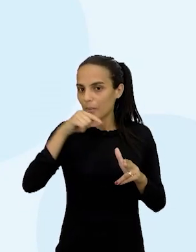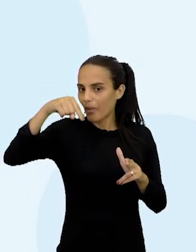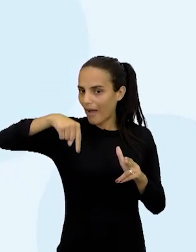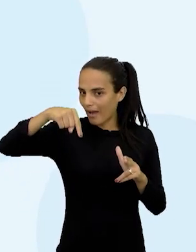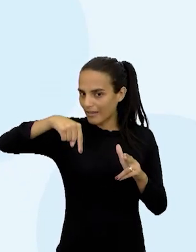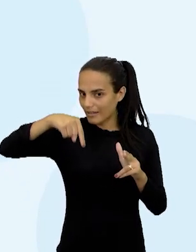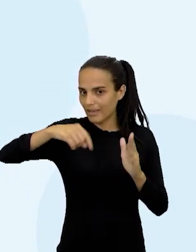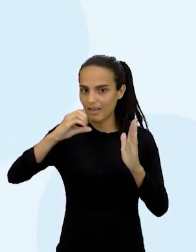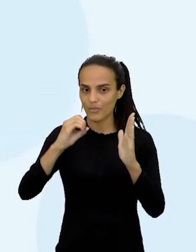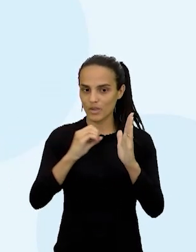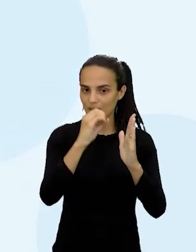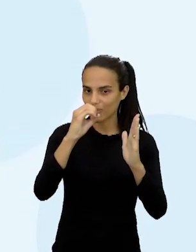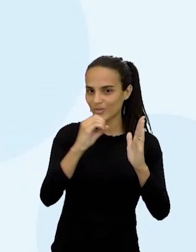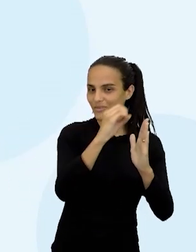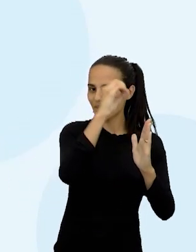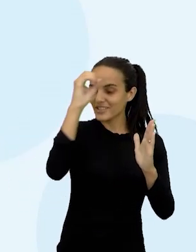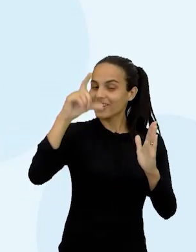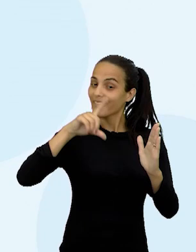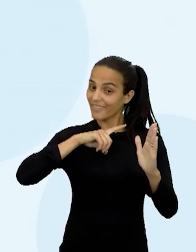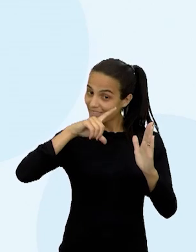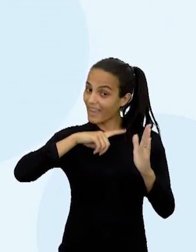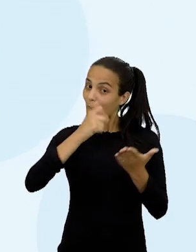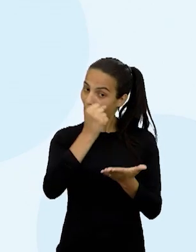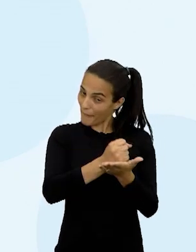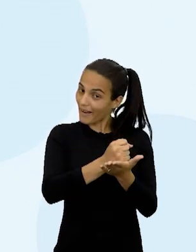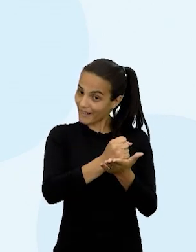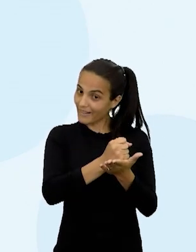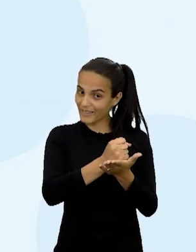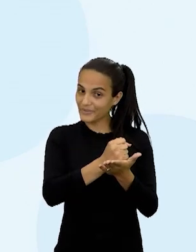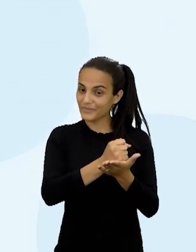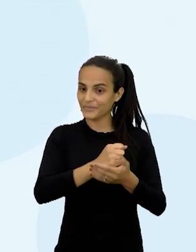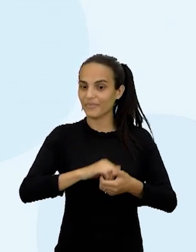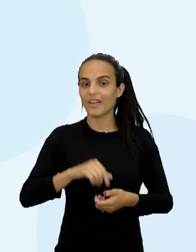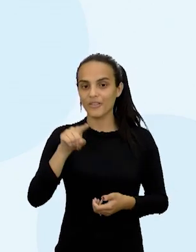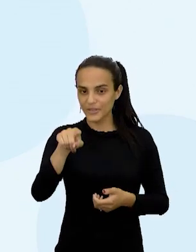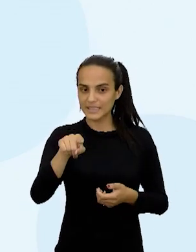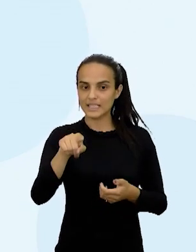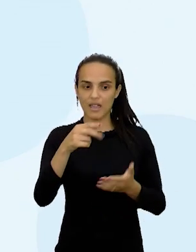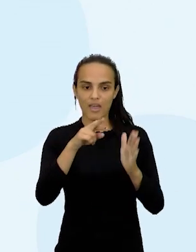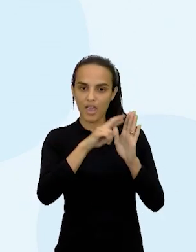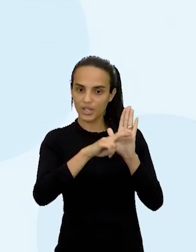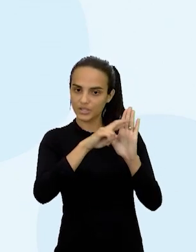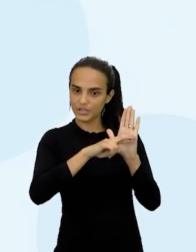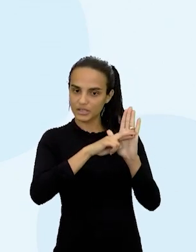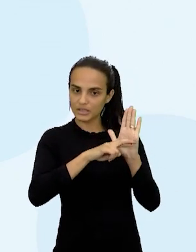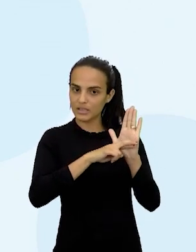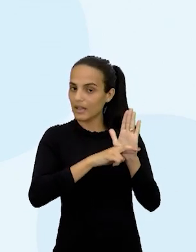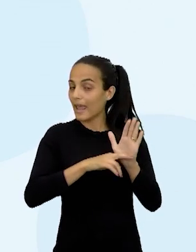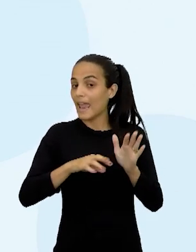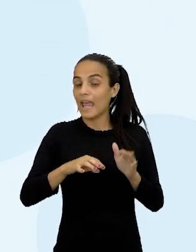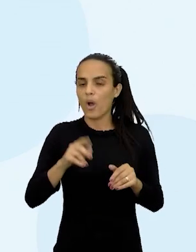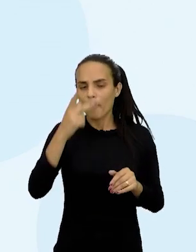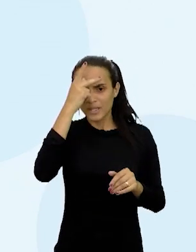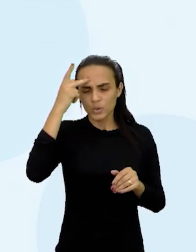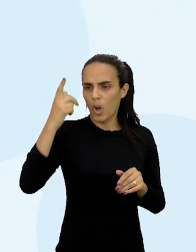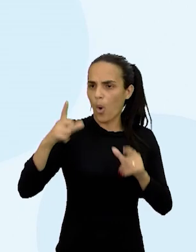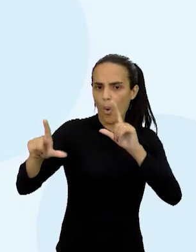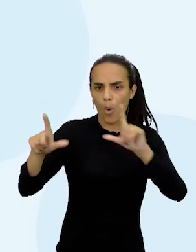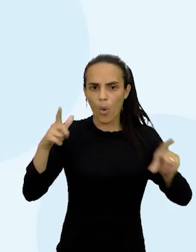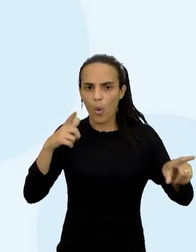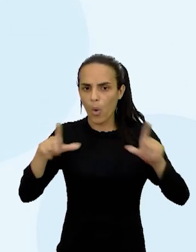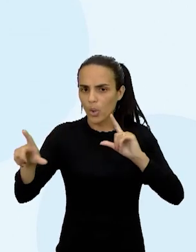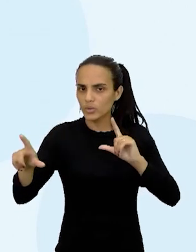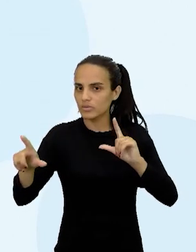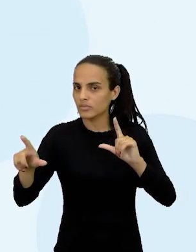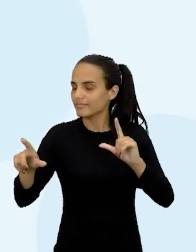se a gente for lá e registrar, né? É que é diferente por ser um órgão público, mas assim, se a gente for lá e registrar, ninguém mais vai poder fazer um centro de mídias com esse logo,